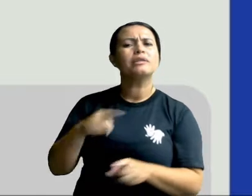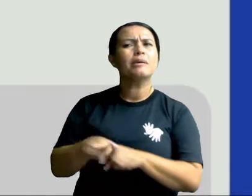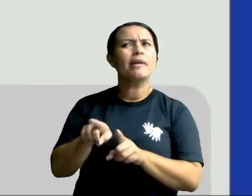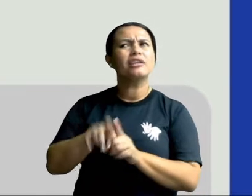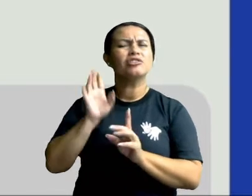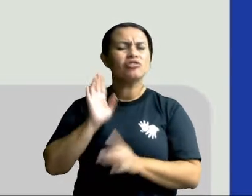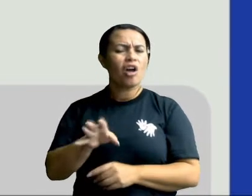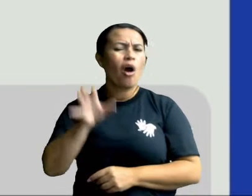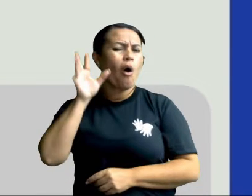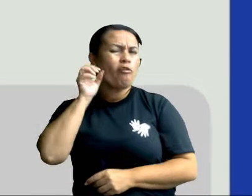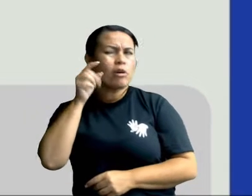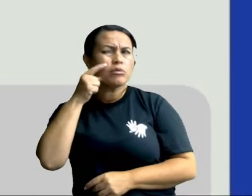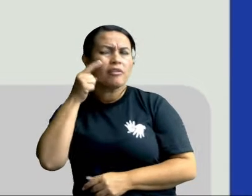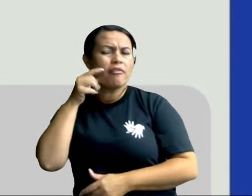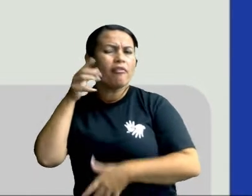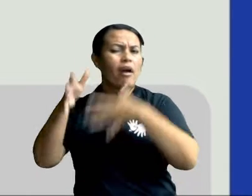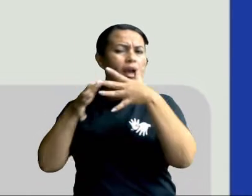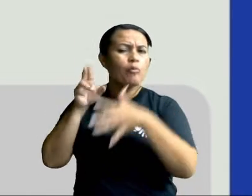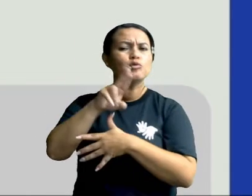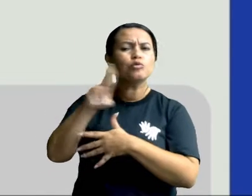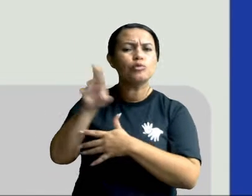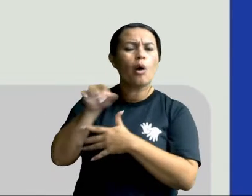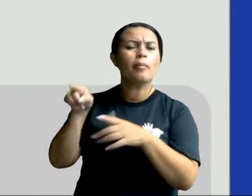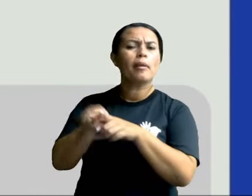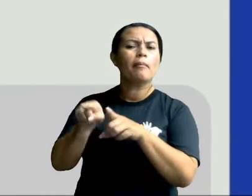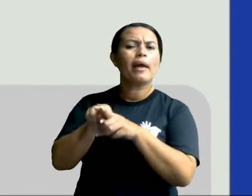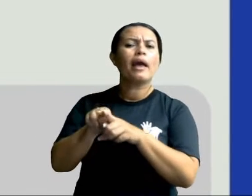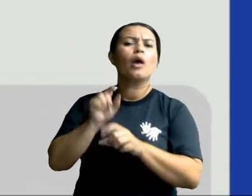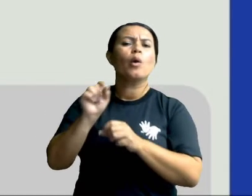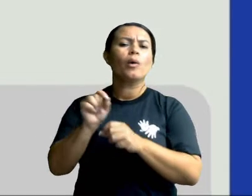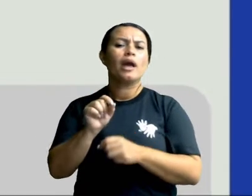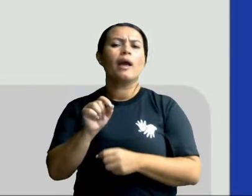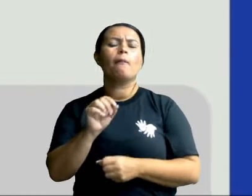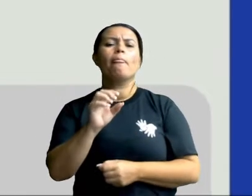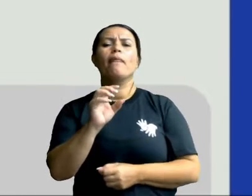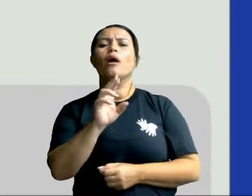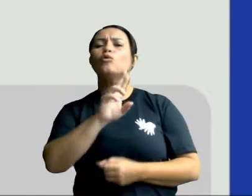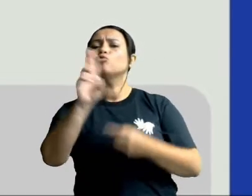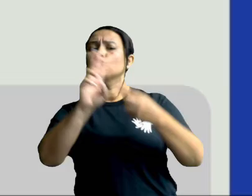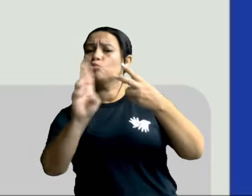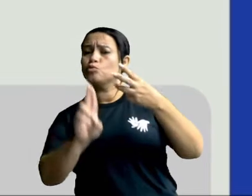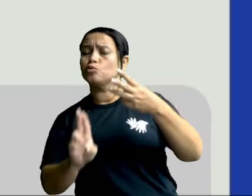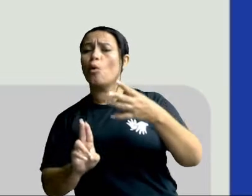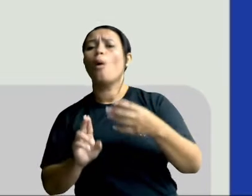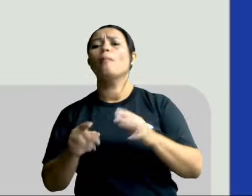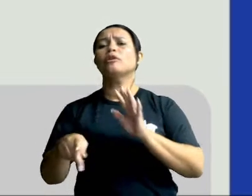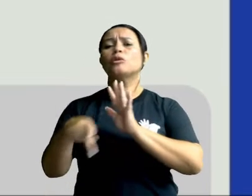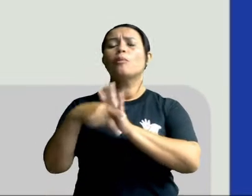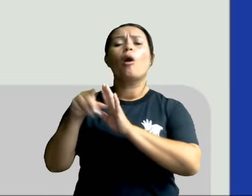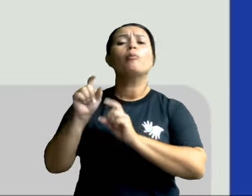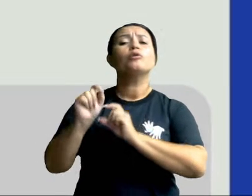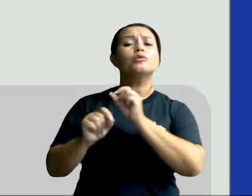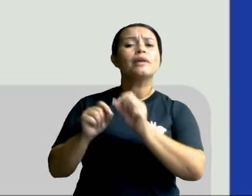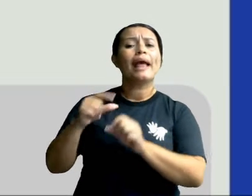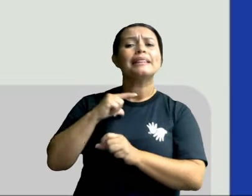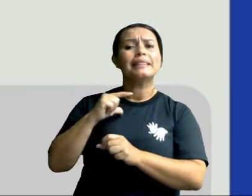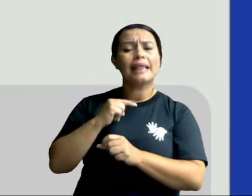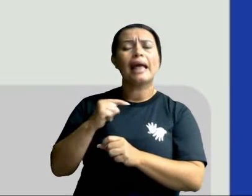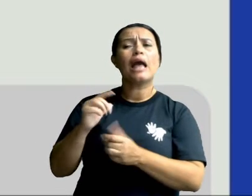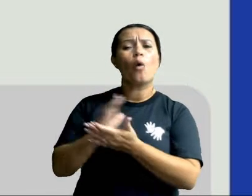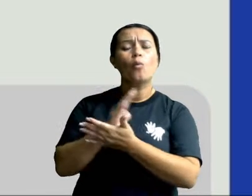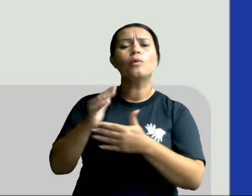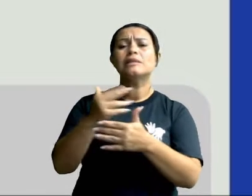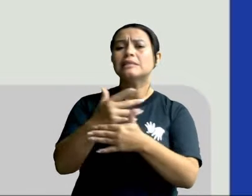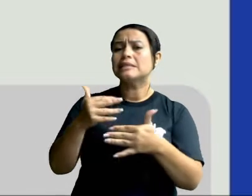ouve falar Guangdong, né, Fujian. E nessas províncias tem algumas cidades